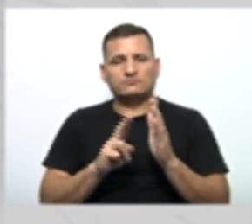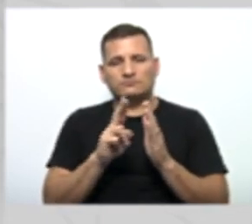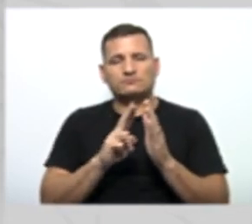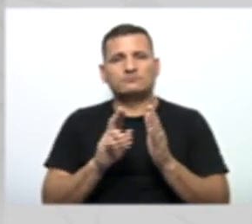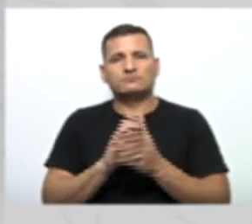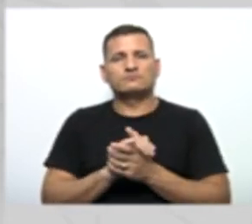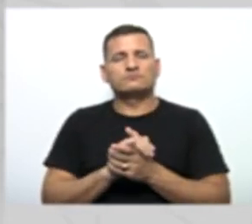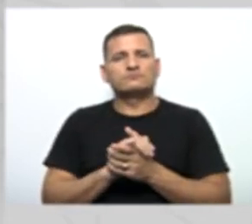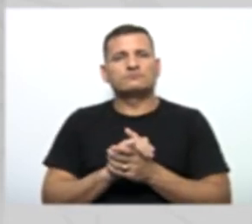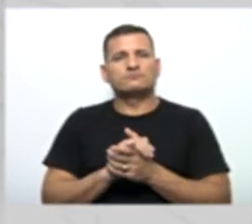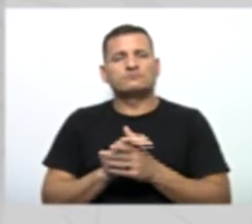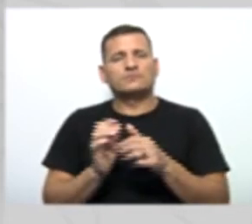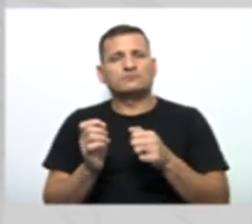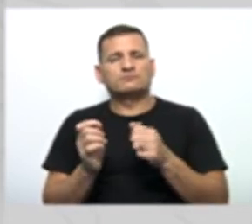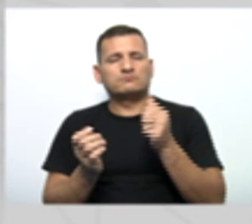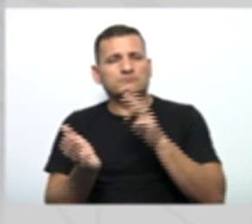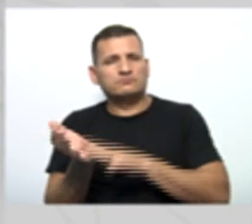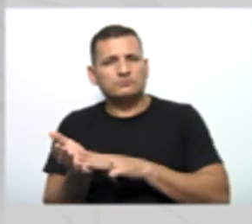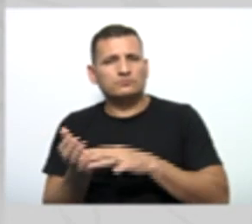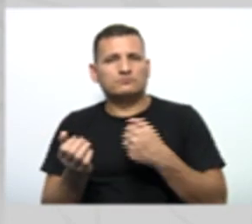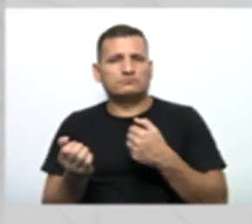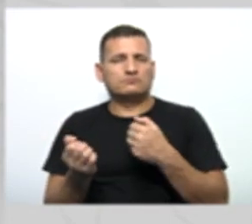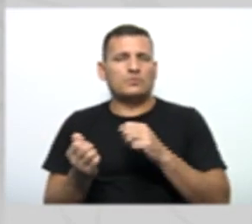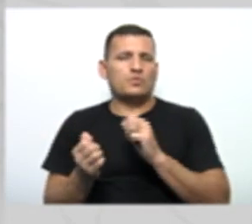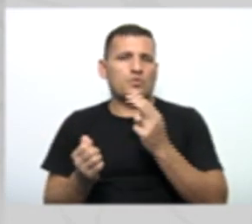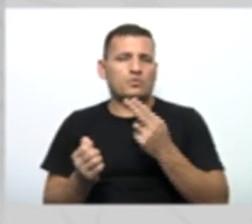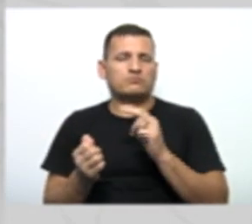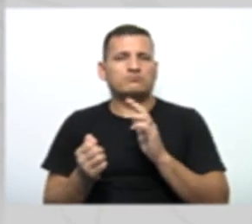se aplicar essas multas, para se tomar alguma providência?